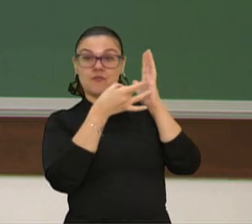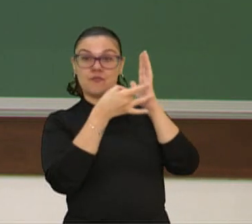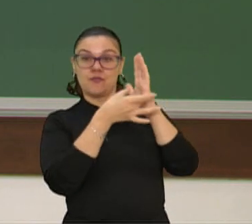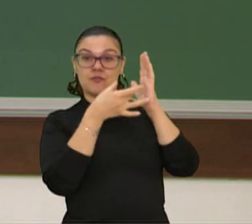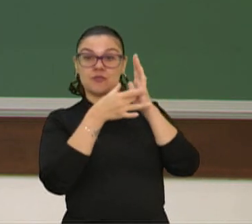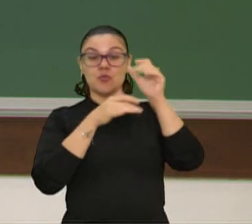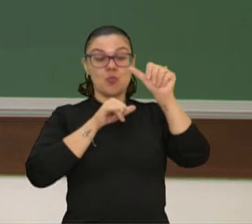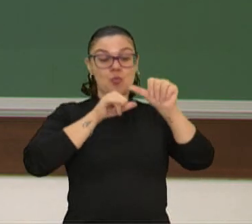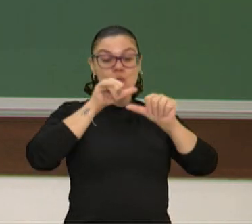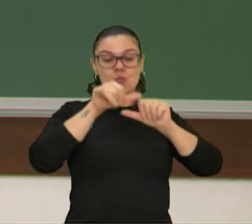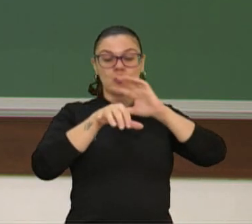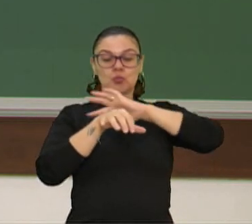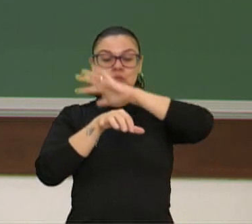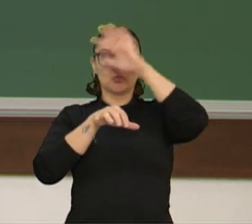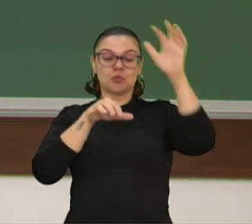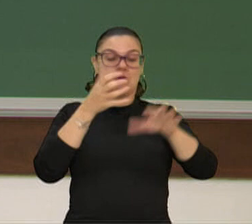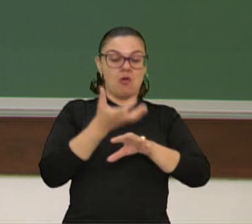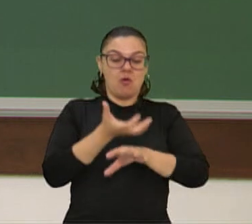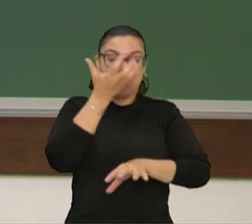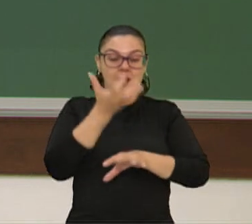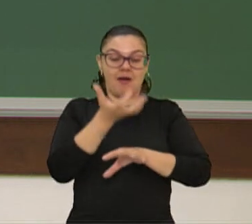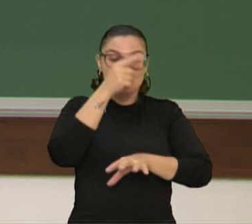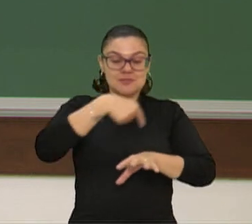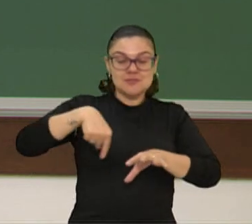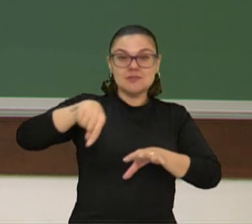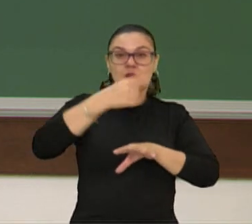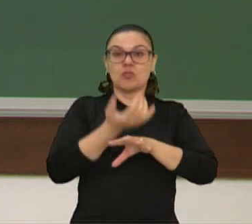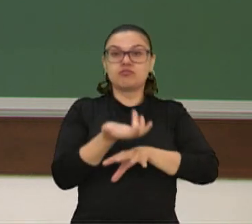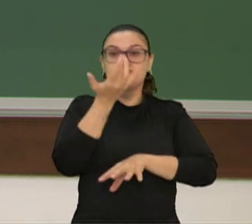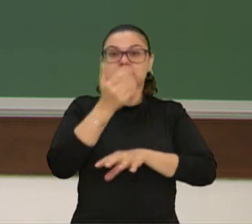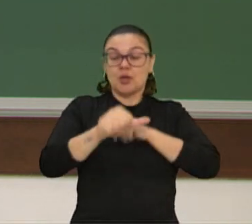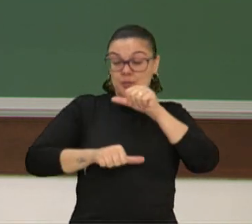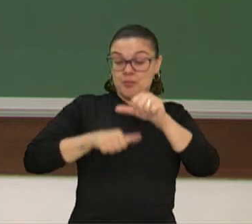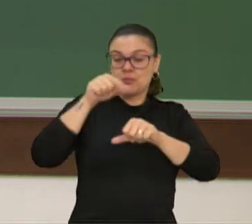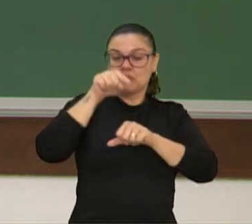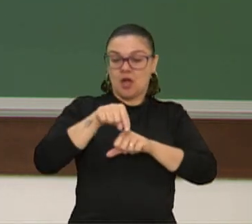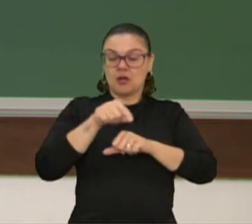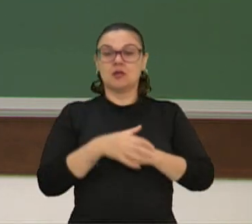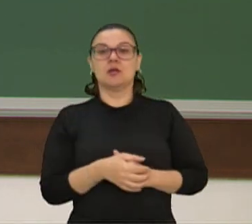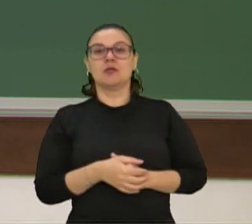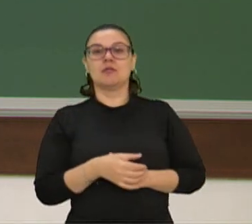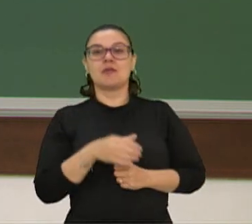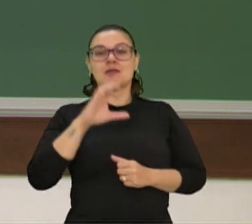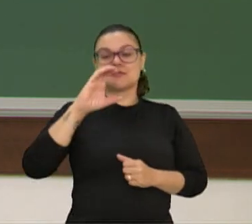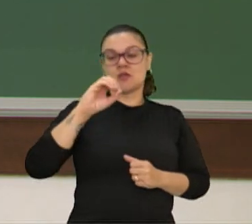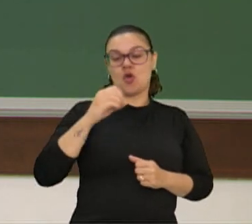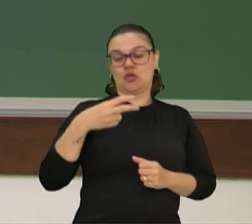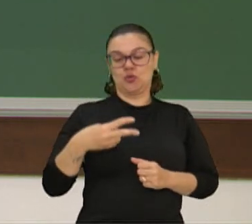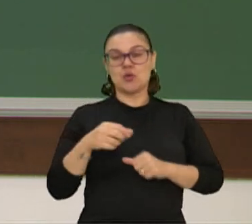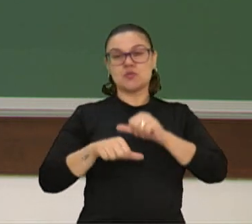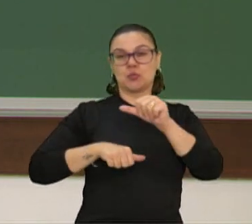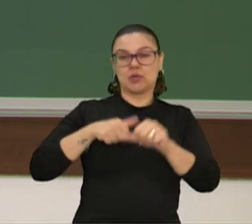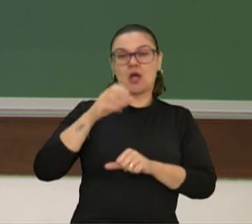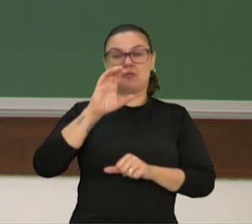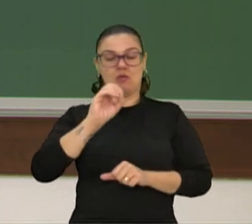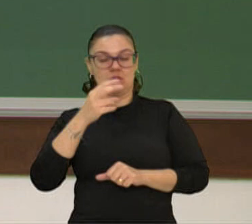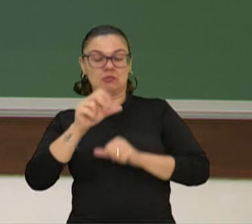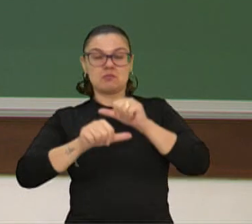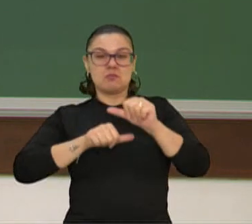elas mudavam os gases presentes ali dentro. Então mudava a taxa de gás carbônico, mudava a taxa de gás